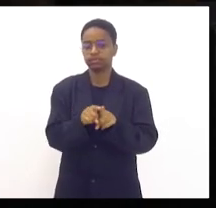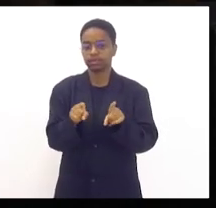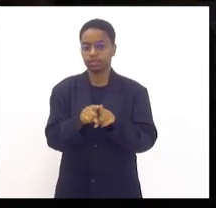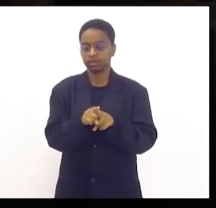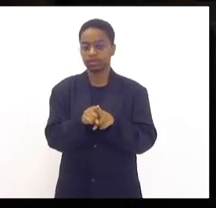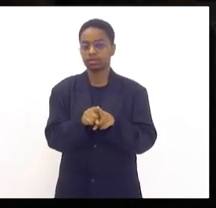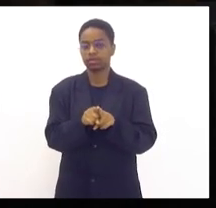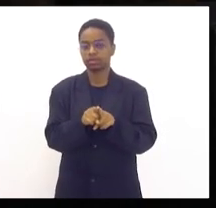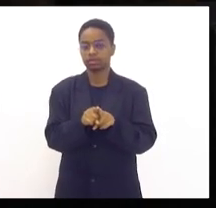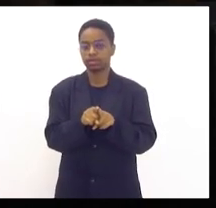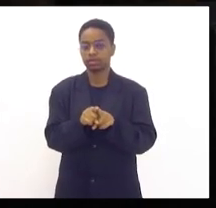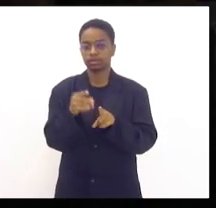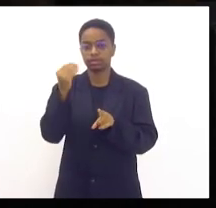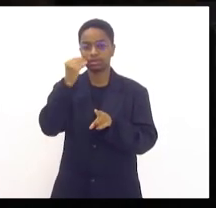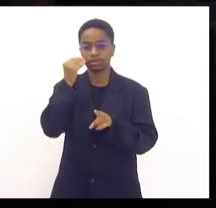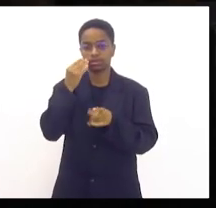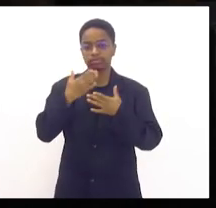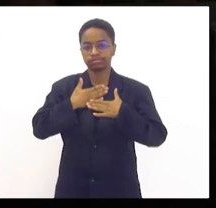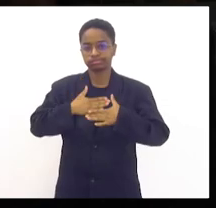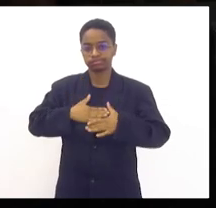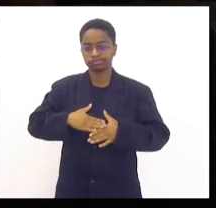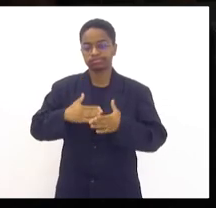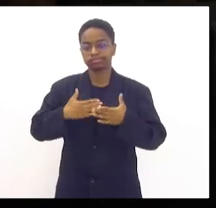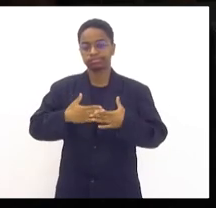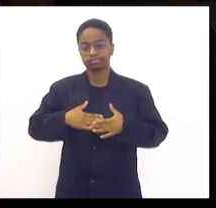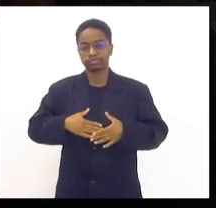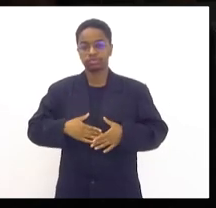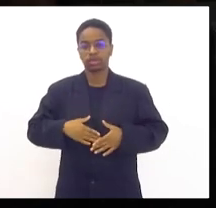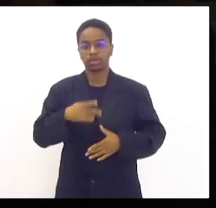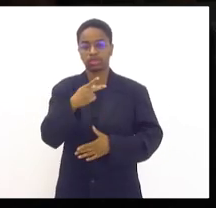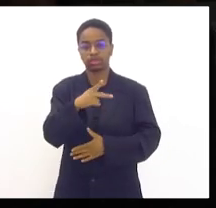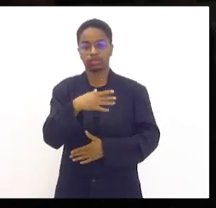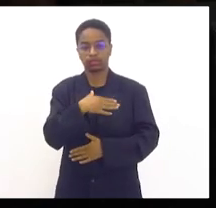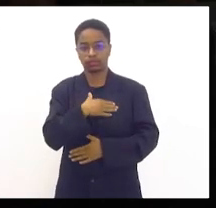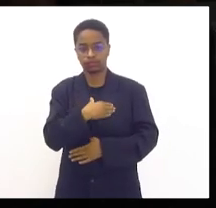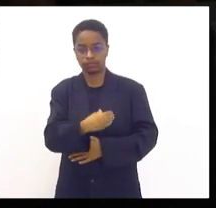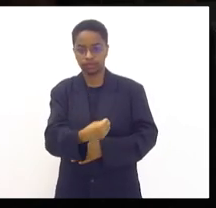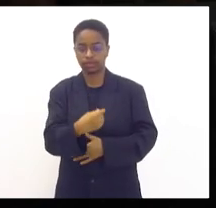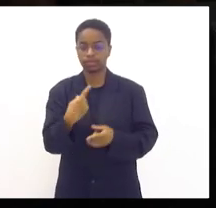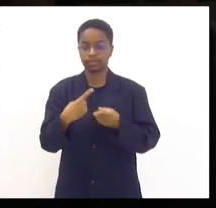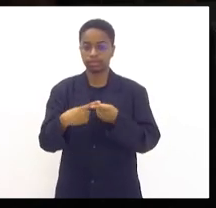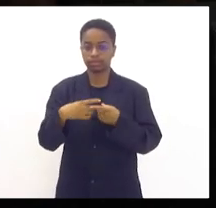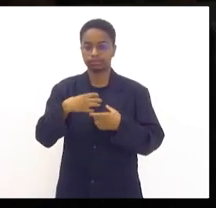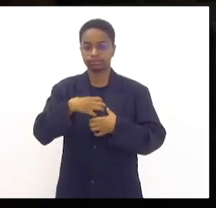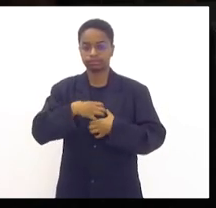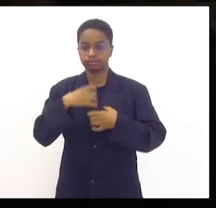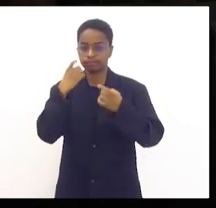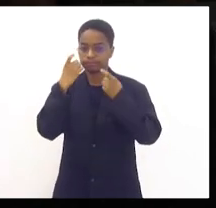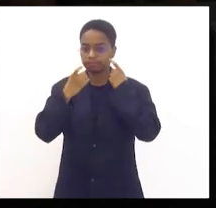para apaziguar os seus filhos que estavam profundamente